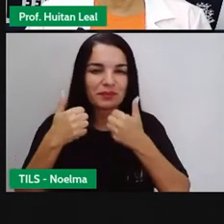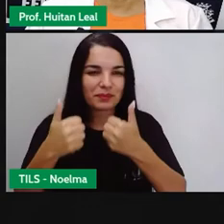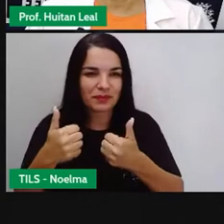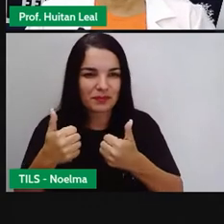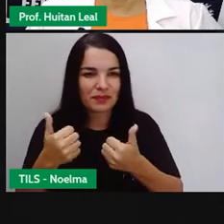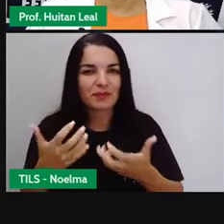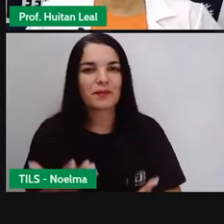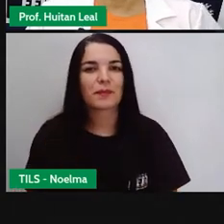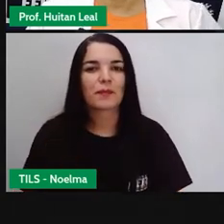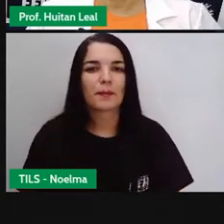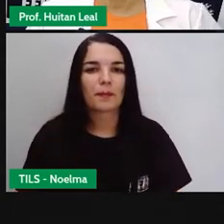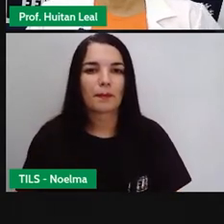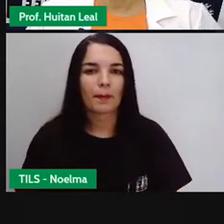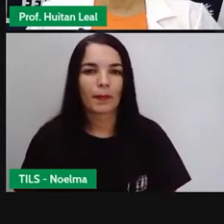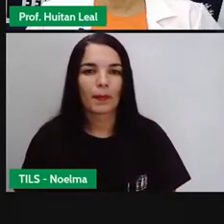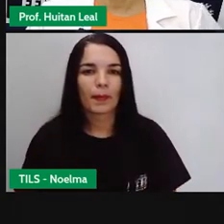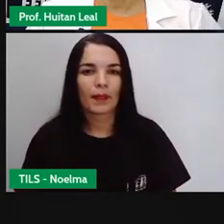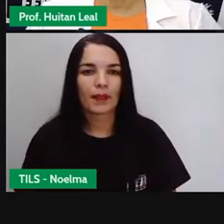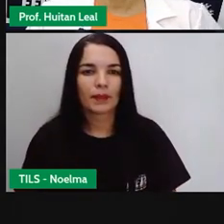algumas conclusões.